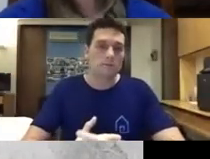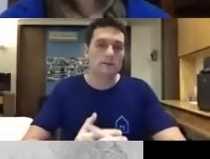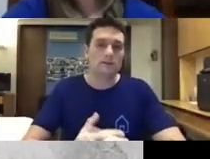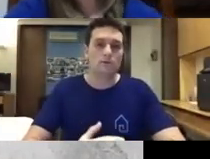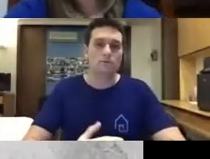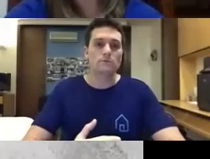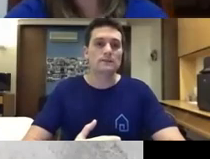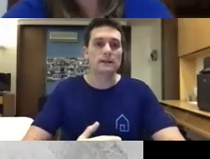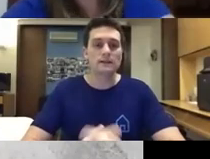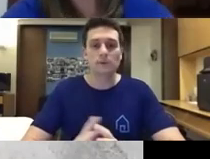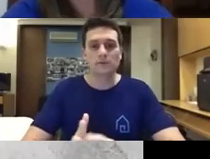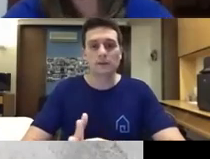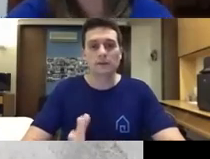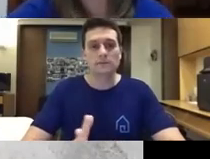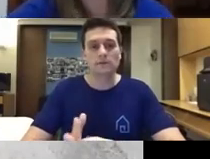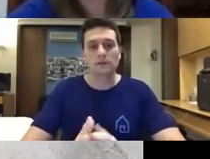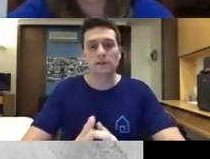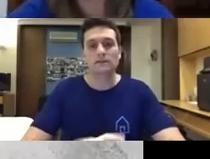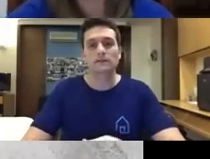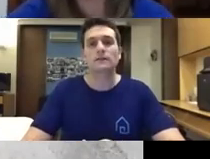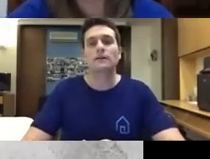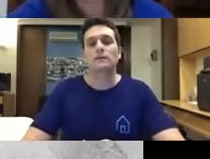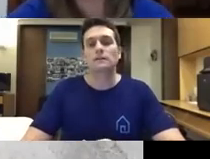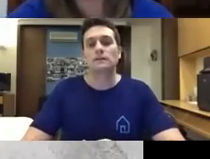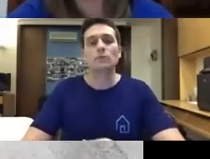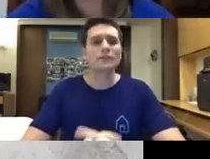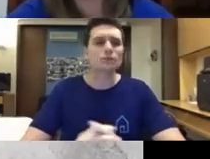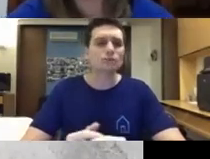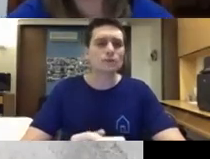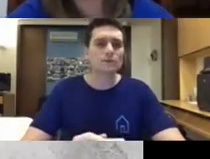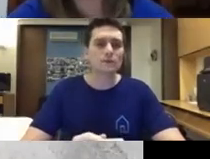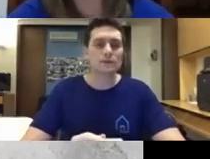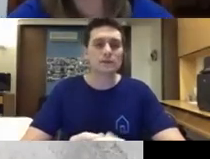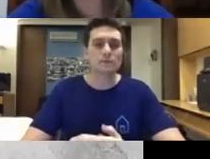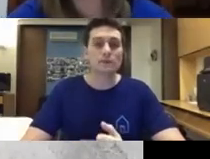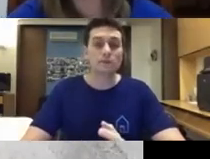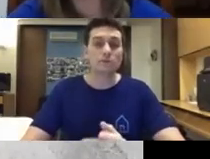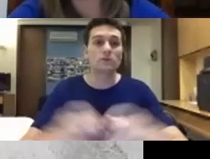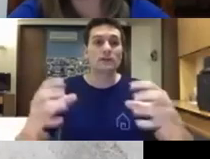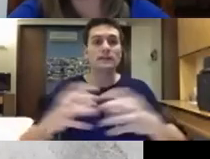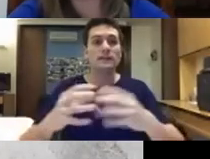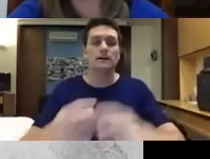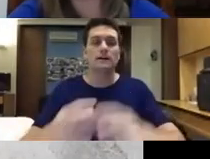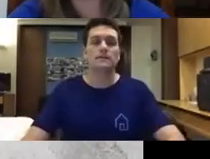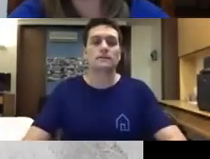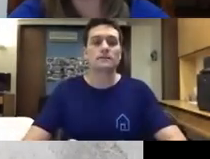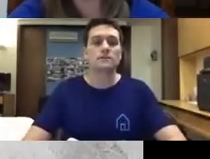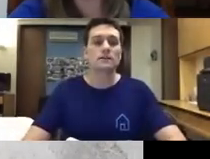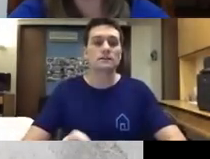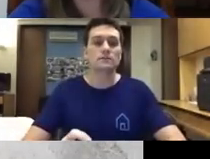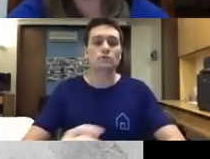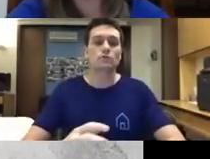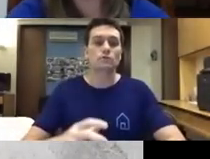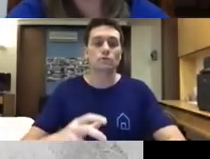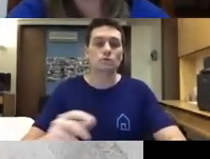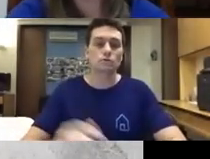a apresentação excelente, parabéns para a Vanessa. Obrigada. E tem muito assunto mesmo. Acho que, principalmente quando a gente liga as exigências